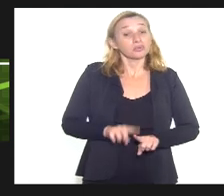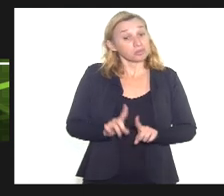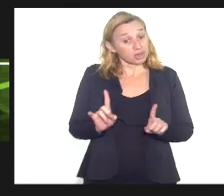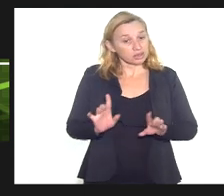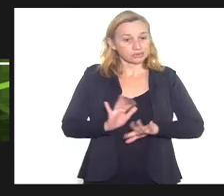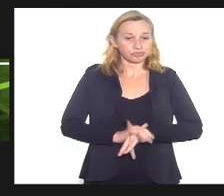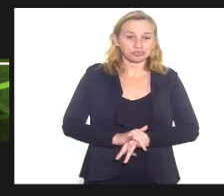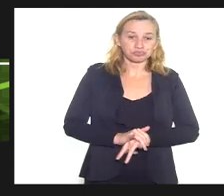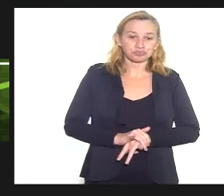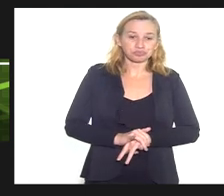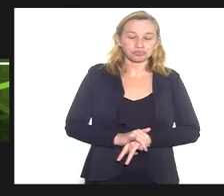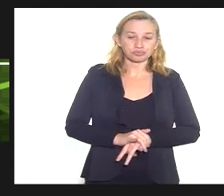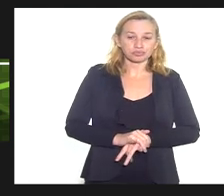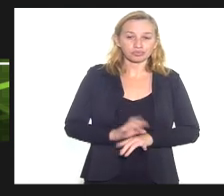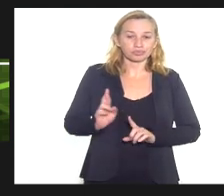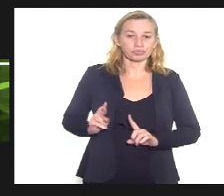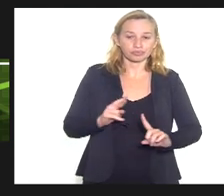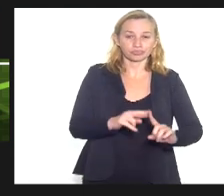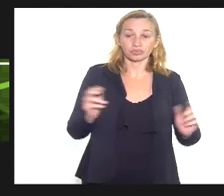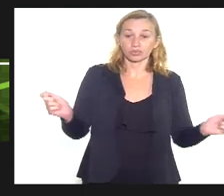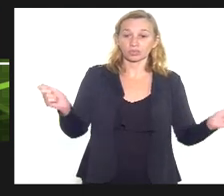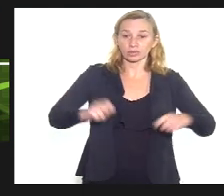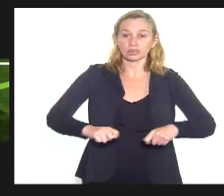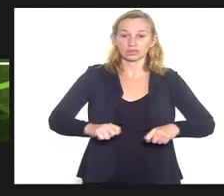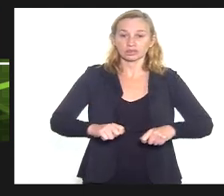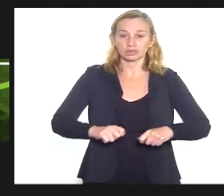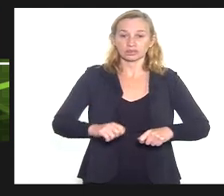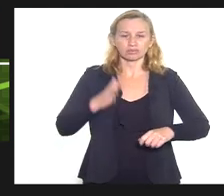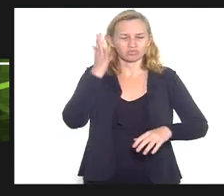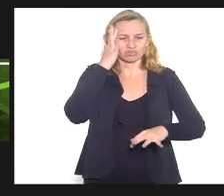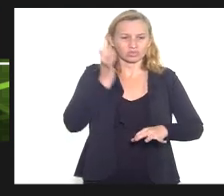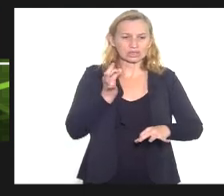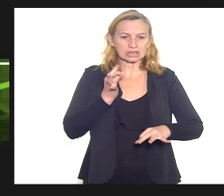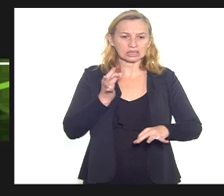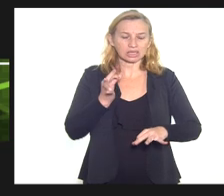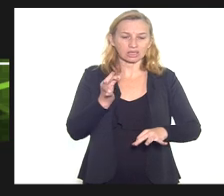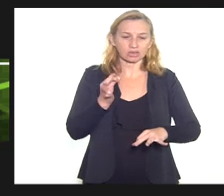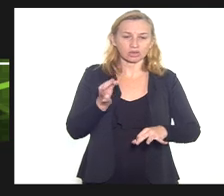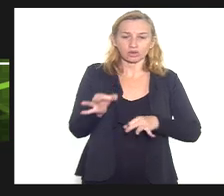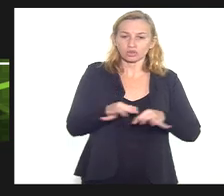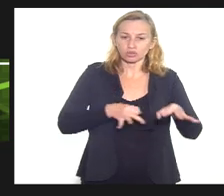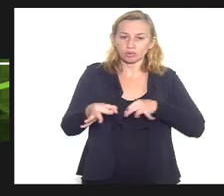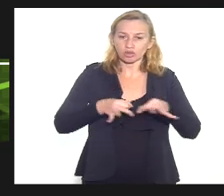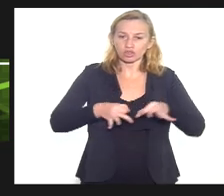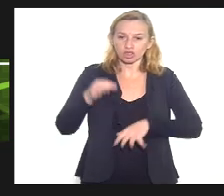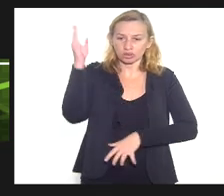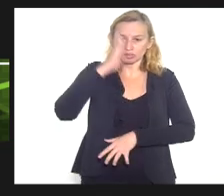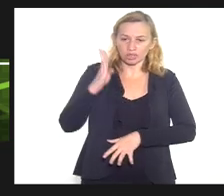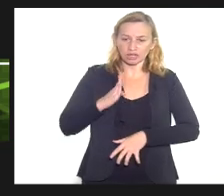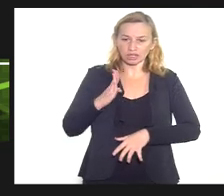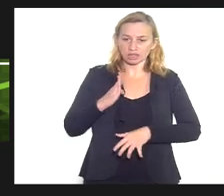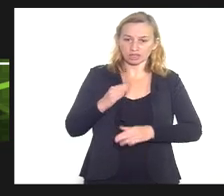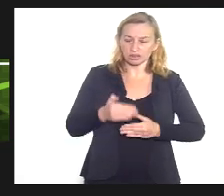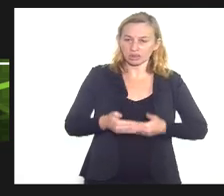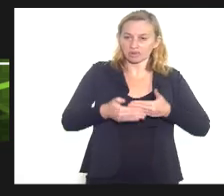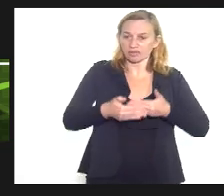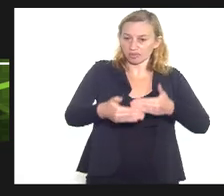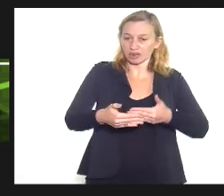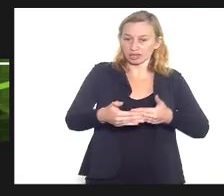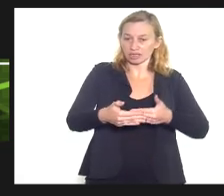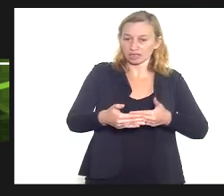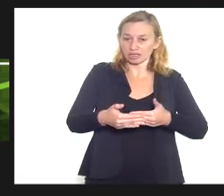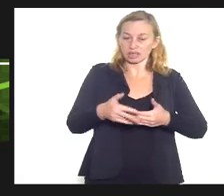mas no que se refere à competitividade, não entendemos que os projetos no Brasil fiquem muito à frente em termos